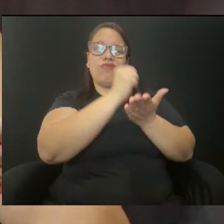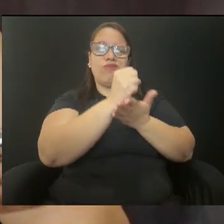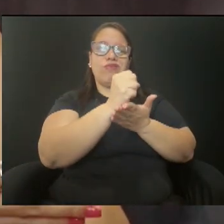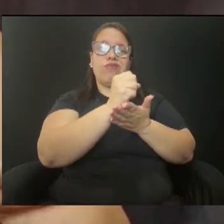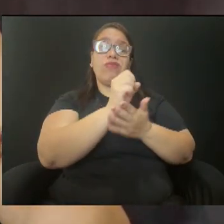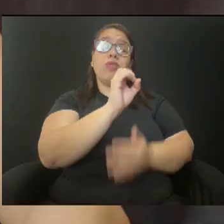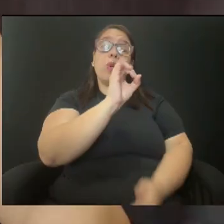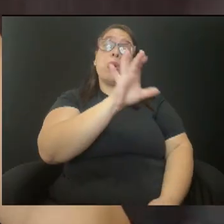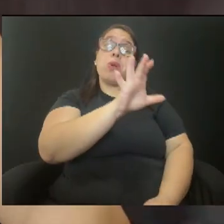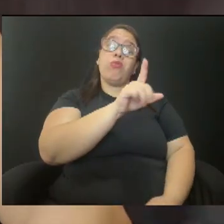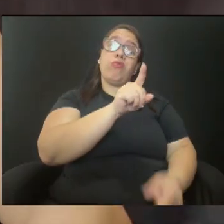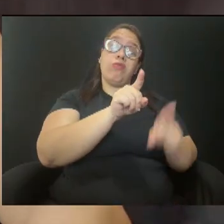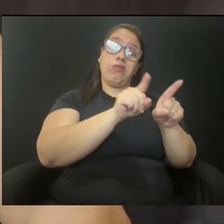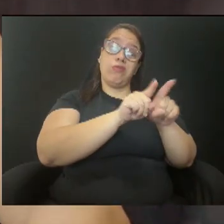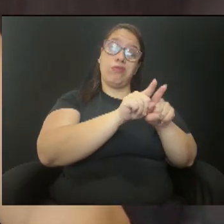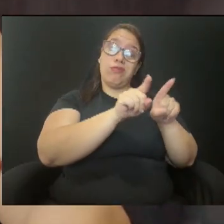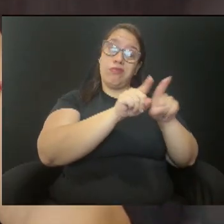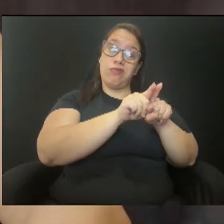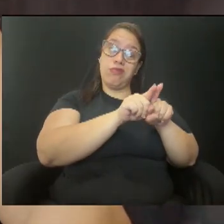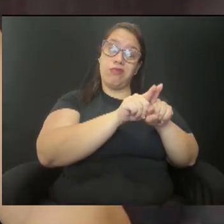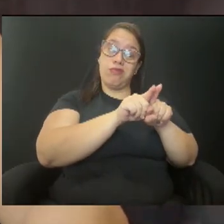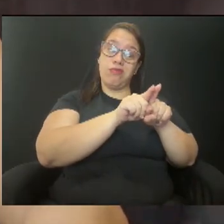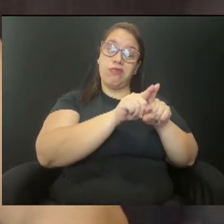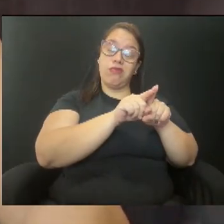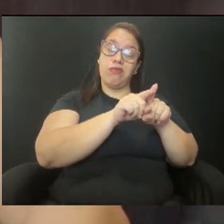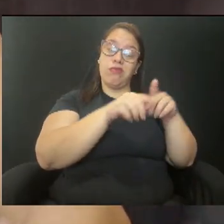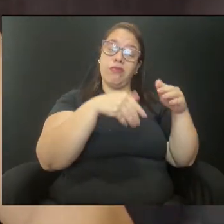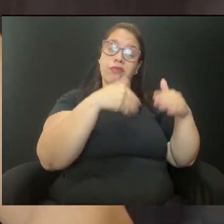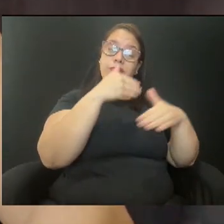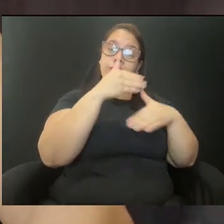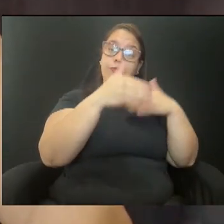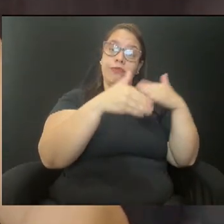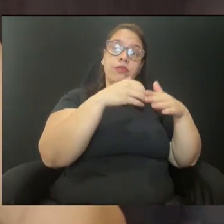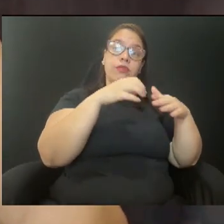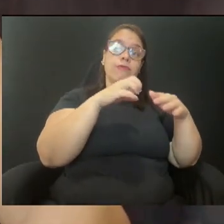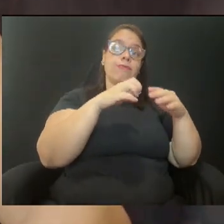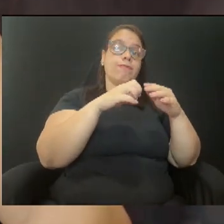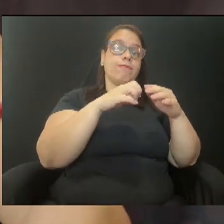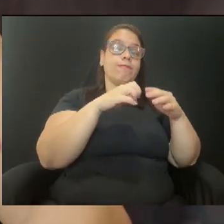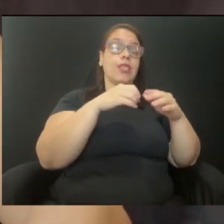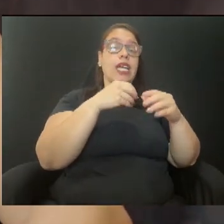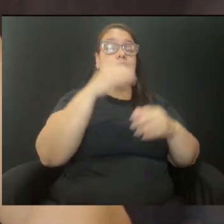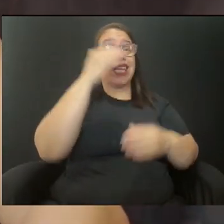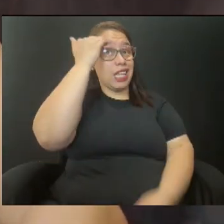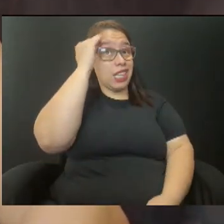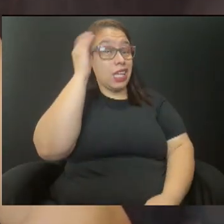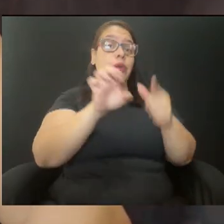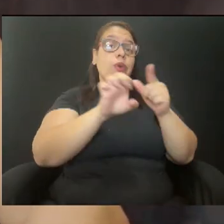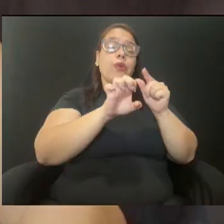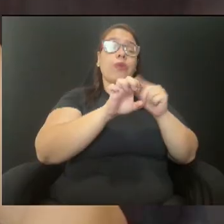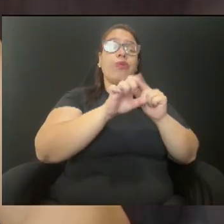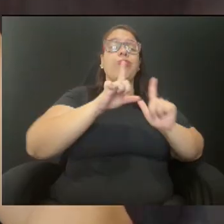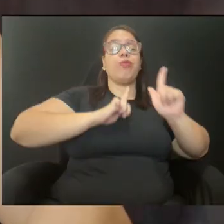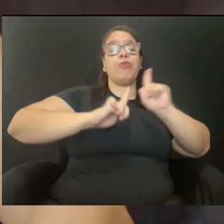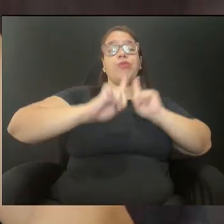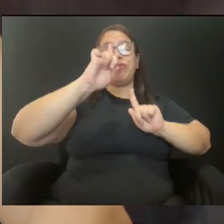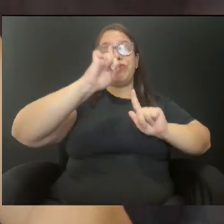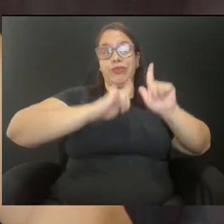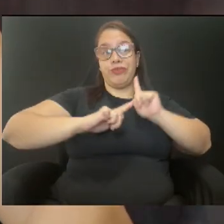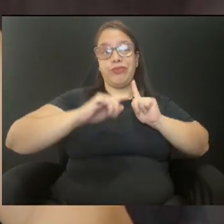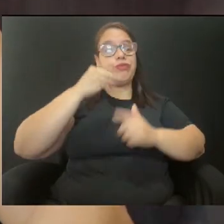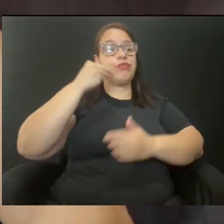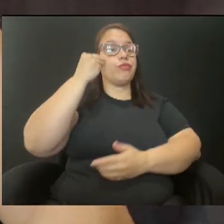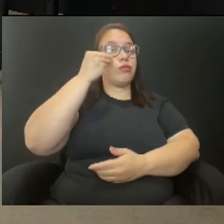pessoa precisa passar por esse momento de ser empregado, entender sobre negócio, sobre gestão, para que assim tenha experiência para assumir o próprio